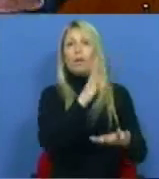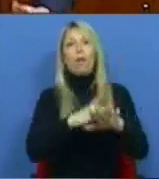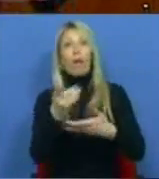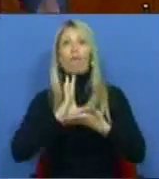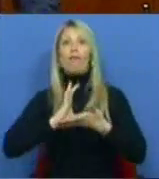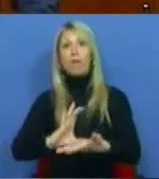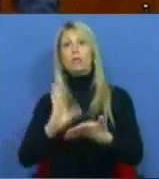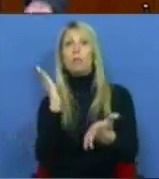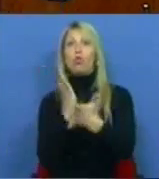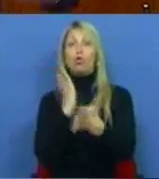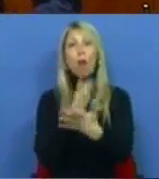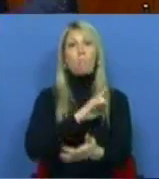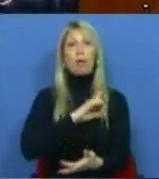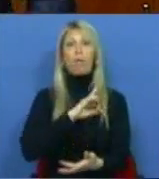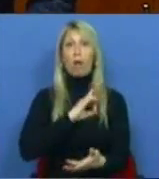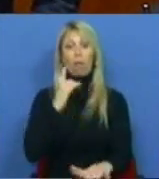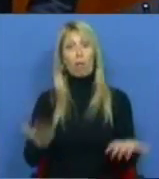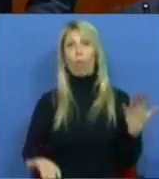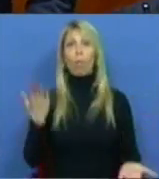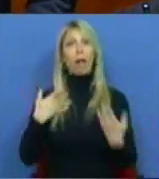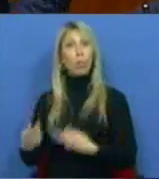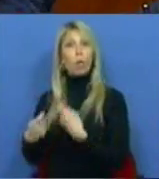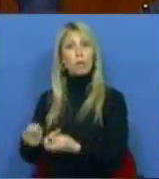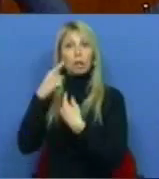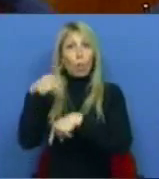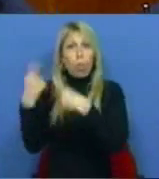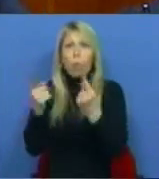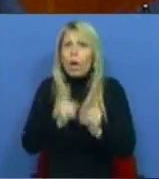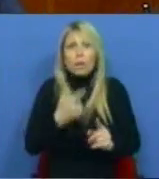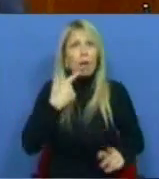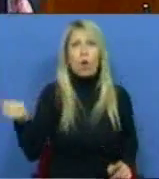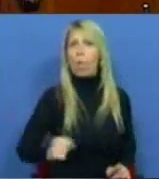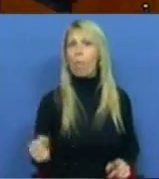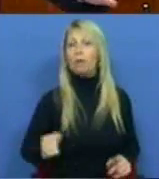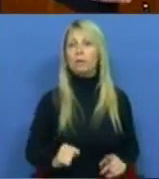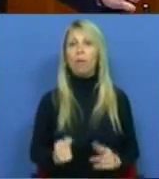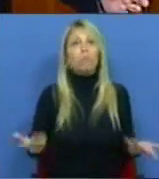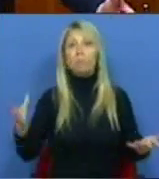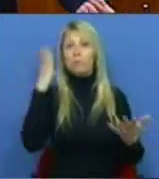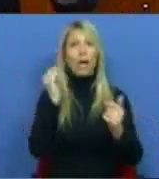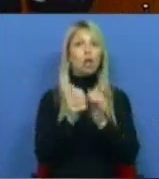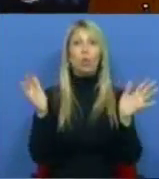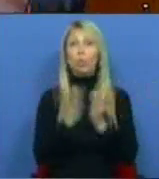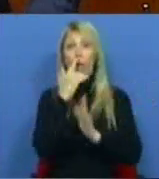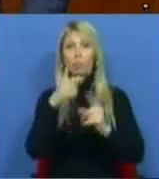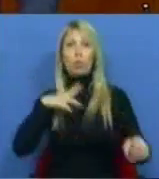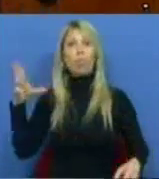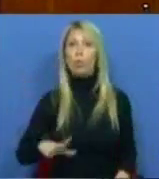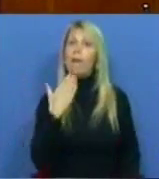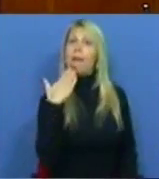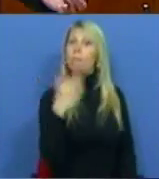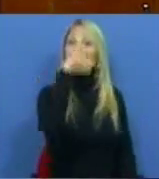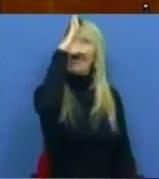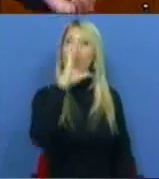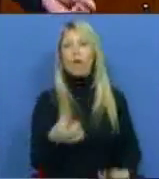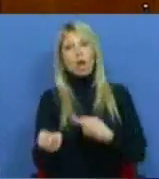financiando as escolas privadas do que se gasta no público. Isso é que não pode ser. E acho que todos os portugueses que pedem ao Governo